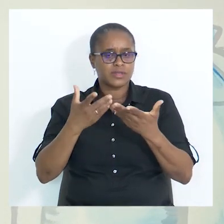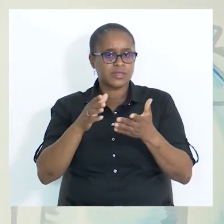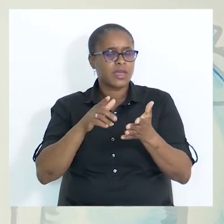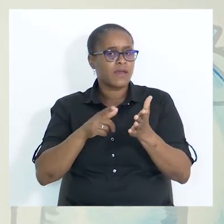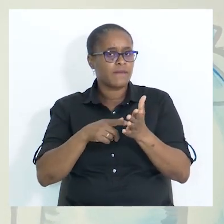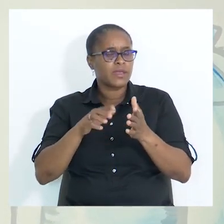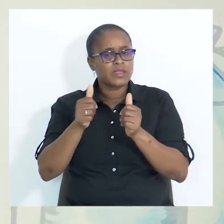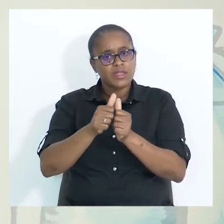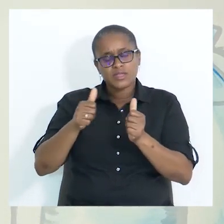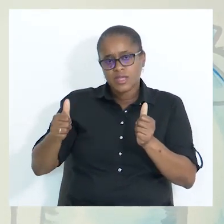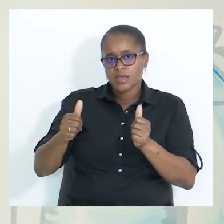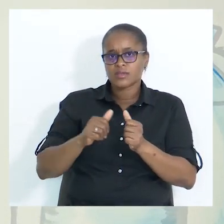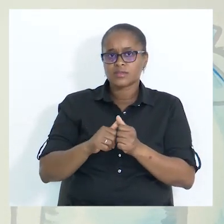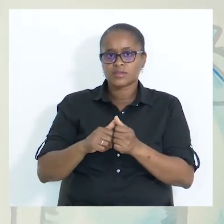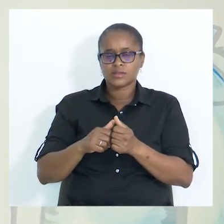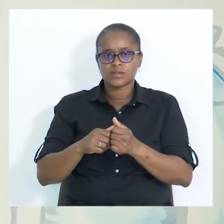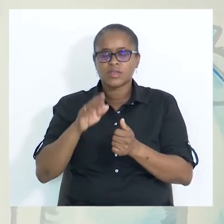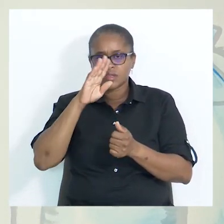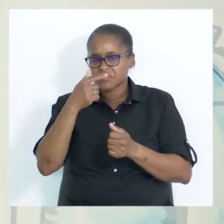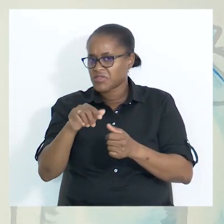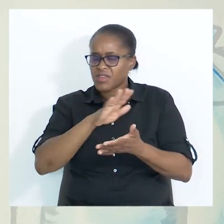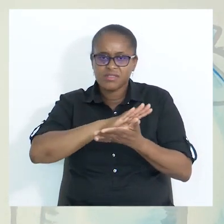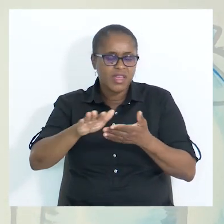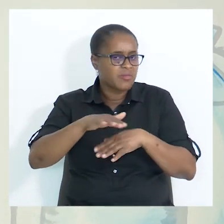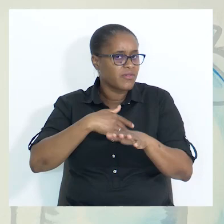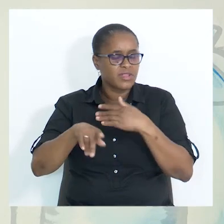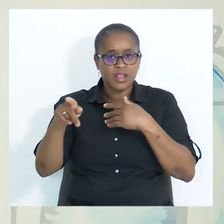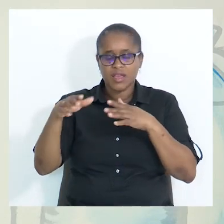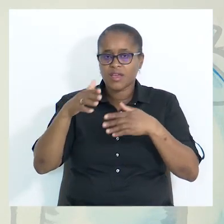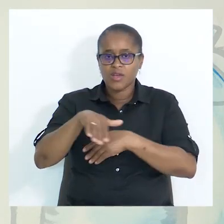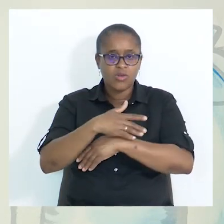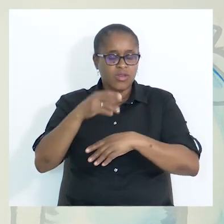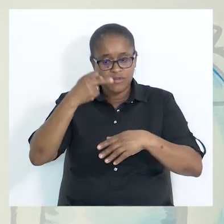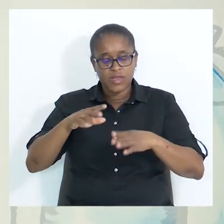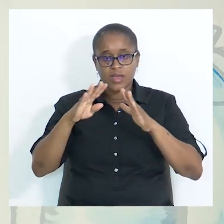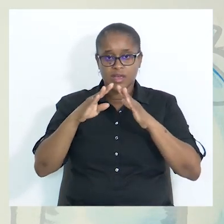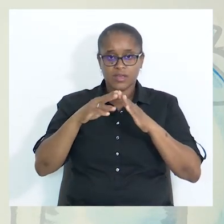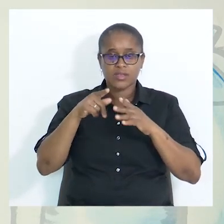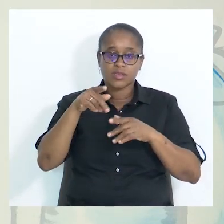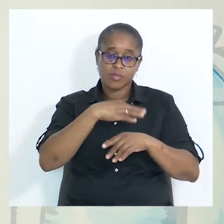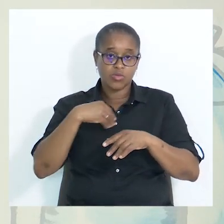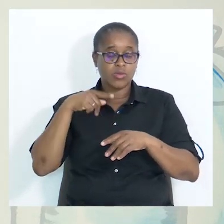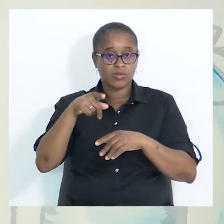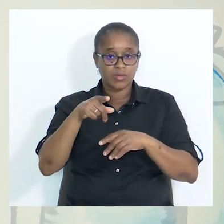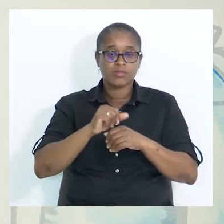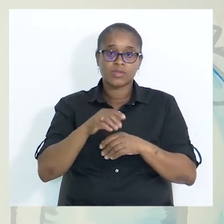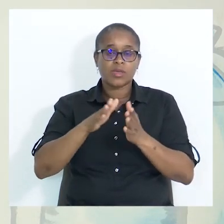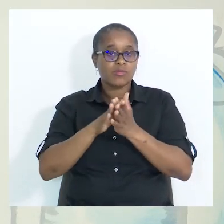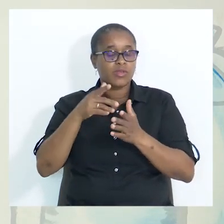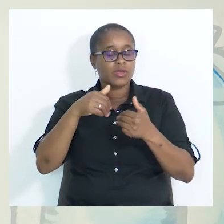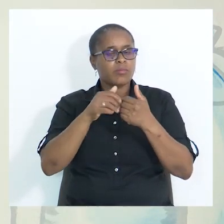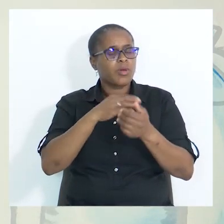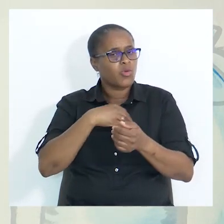frequência, mantém-te à distância e se não tiveres nada para fazer lá fora, mantém-te em casa. É para o teu bem, é para o bem de